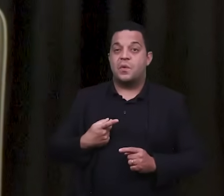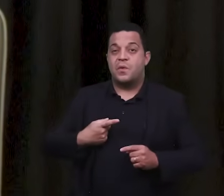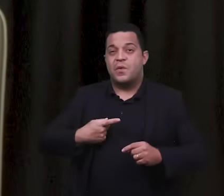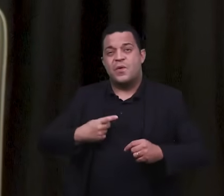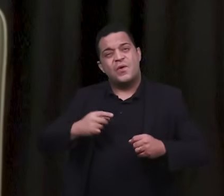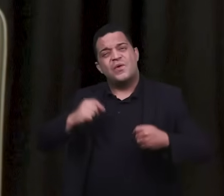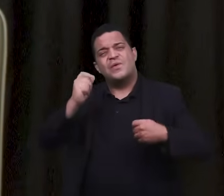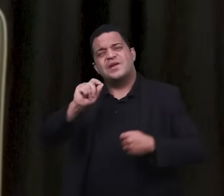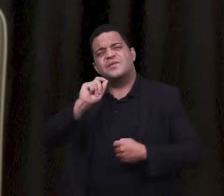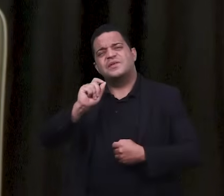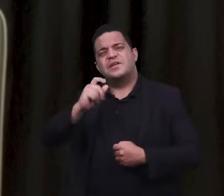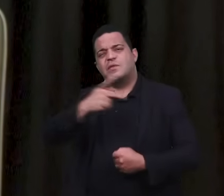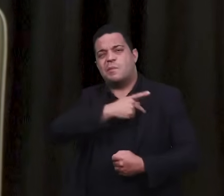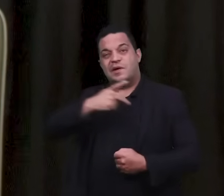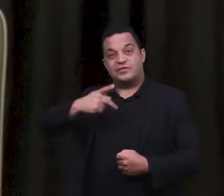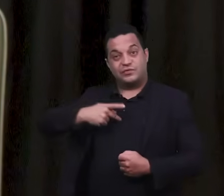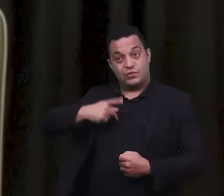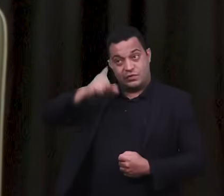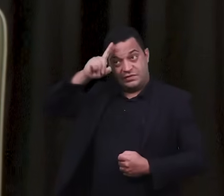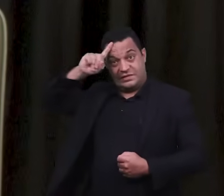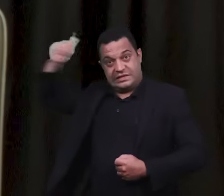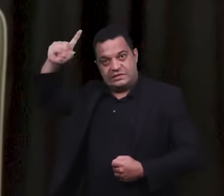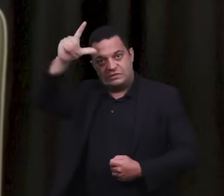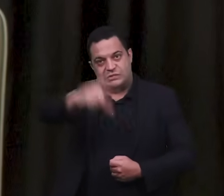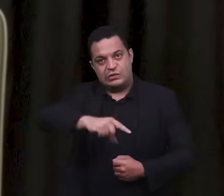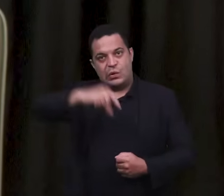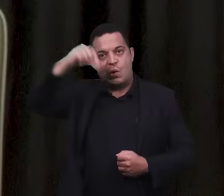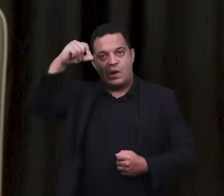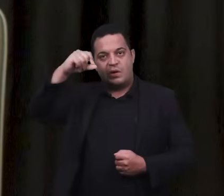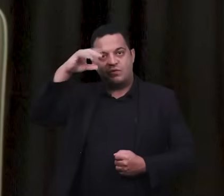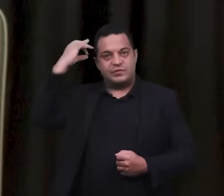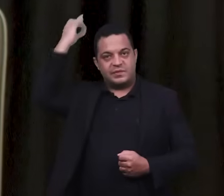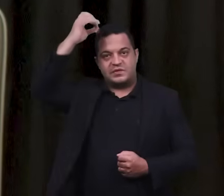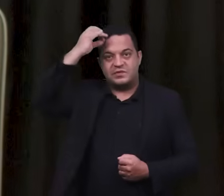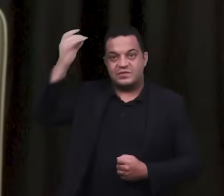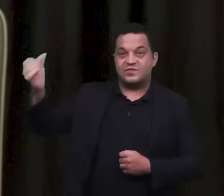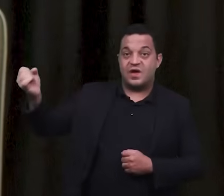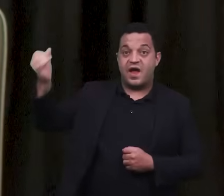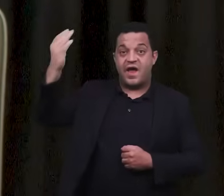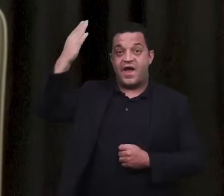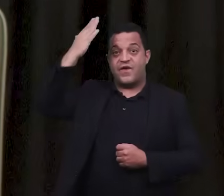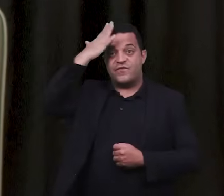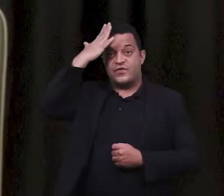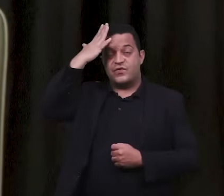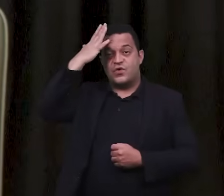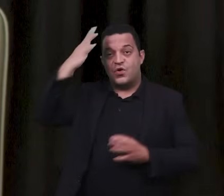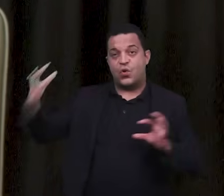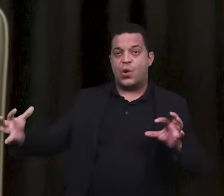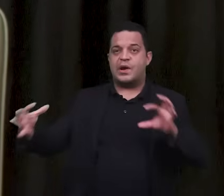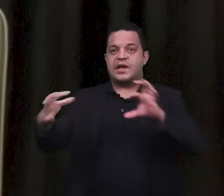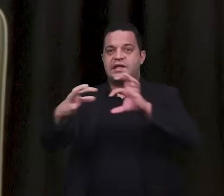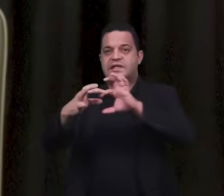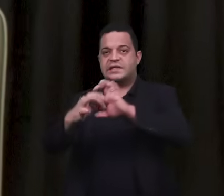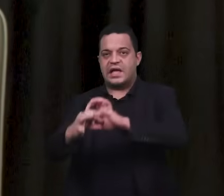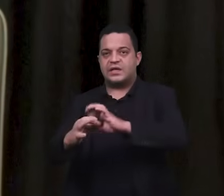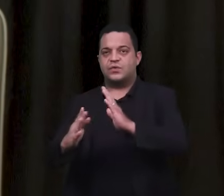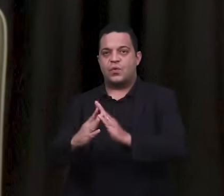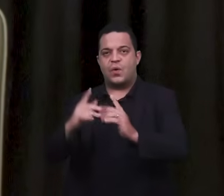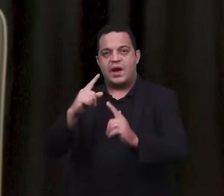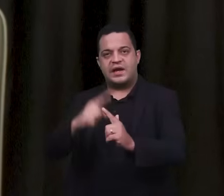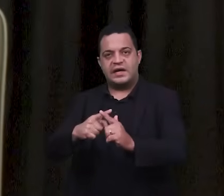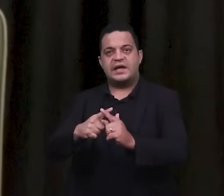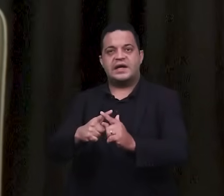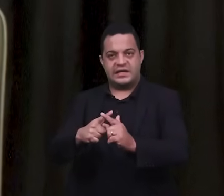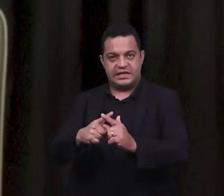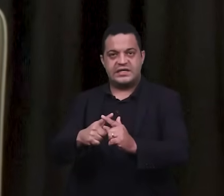da obra, ele é o pastor ordenado pelo Espírito Santo, na revelação do Espírito Santo e ordenado para estar ligado